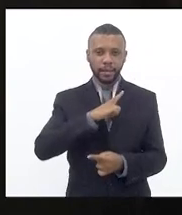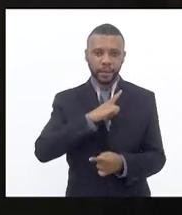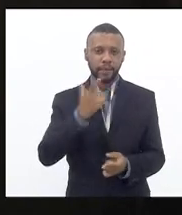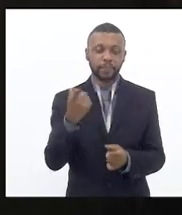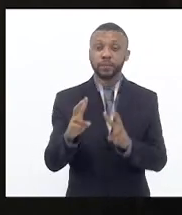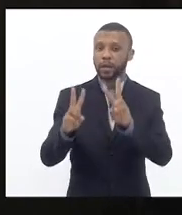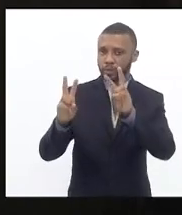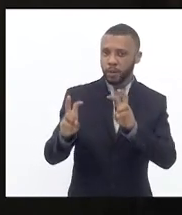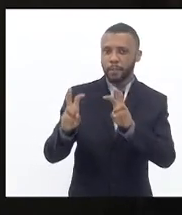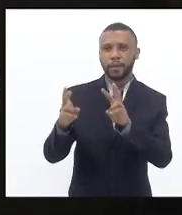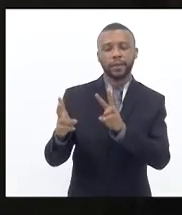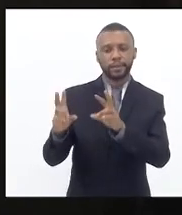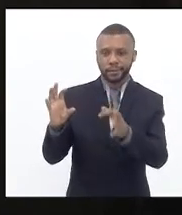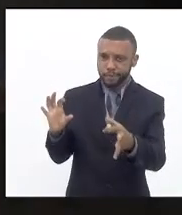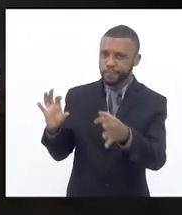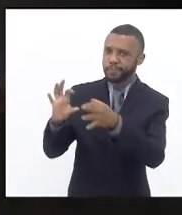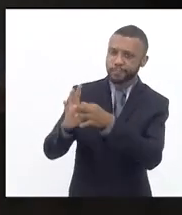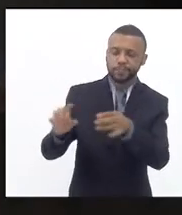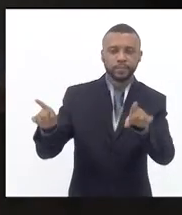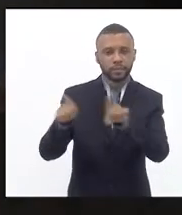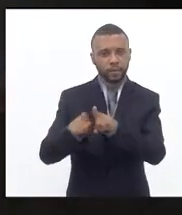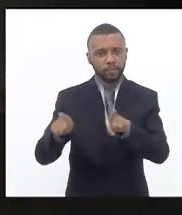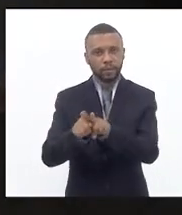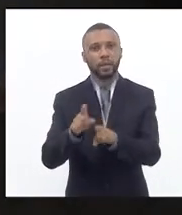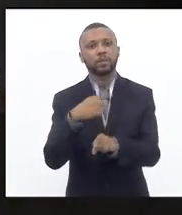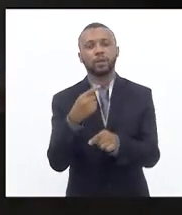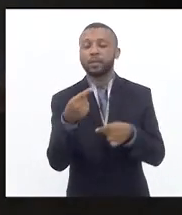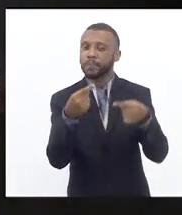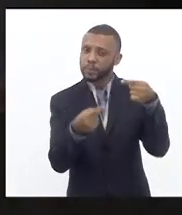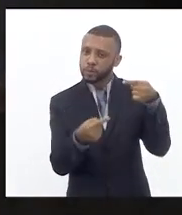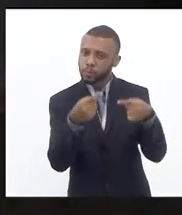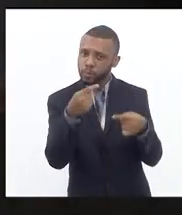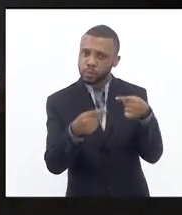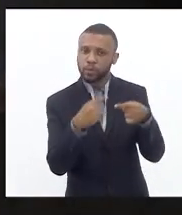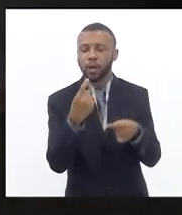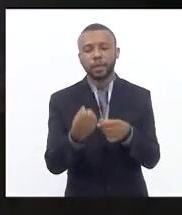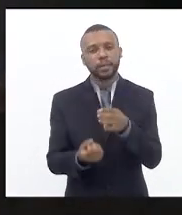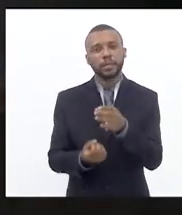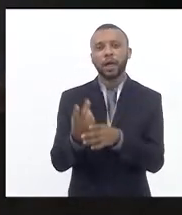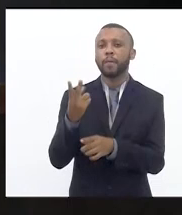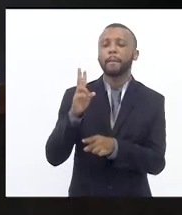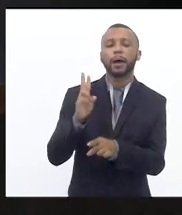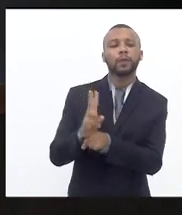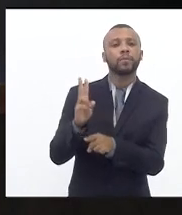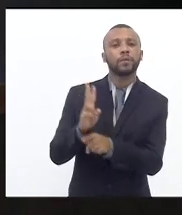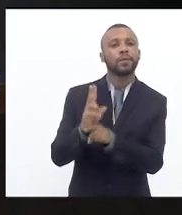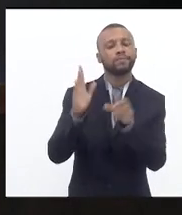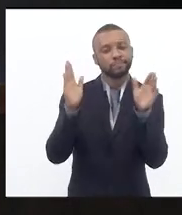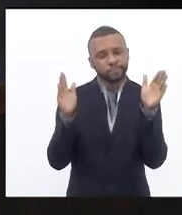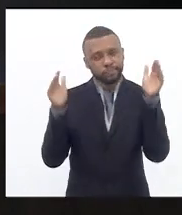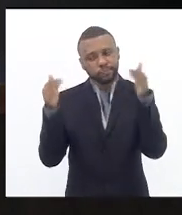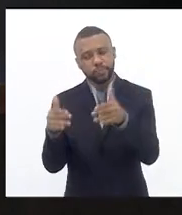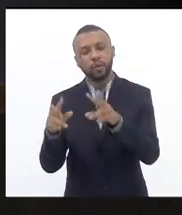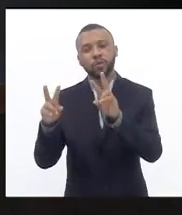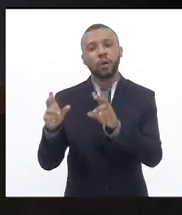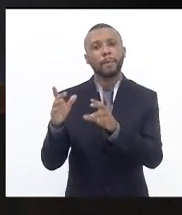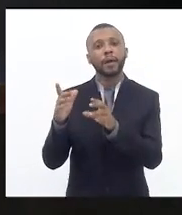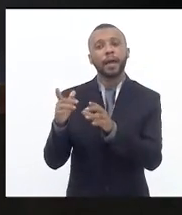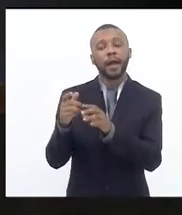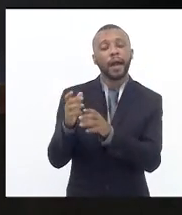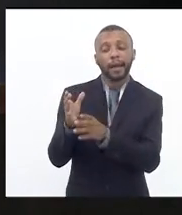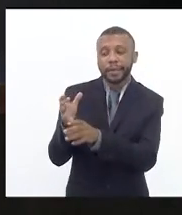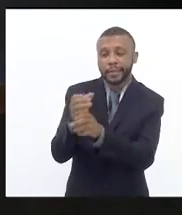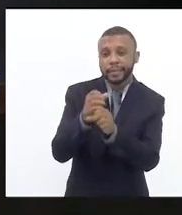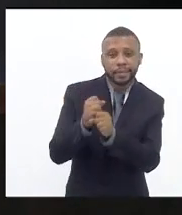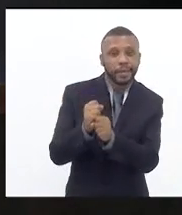sobre esse assunto também que a gente tá discutindo com Nós criamos uma inspetoria específica sobre receitas não-tributárias